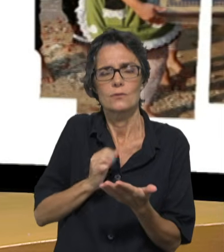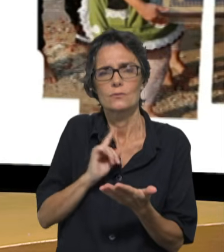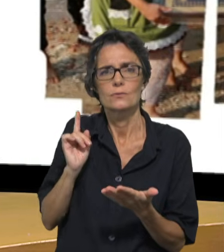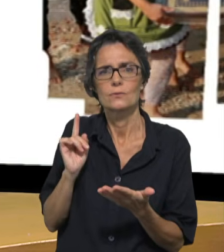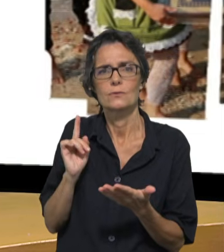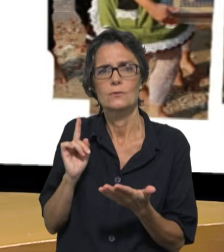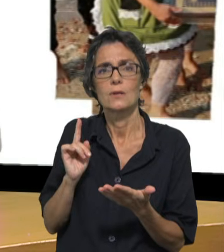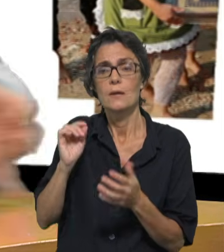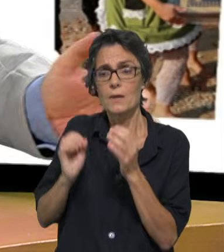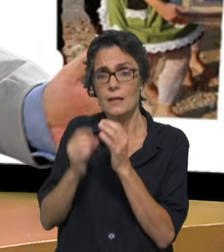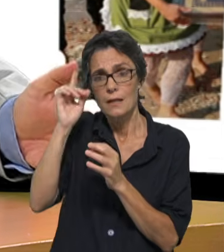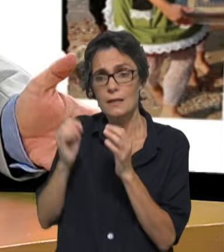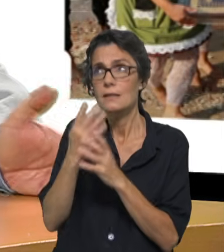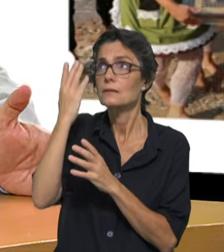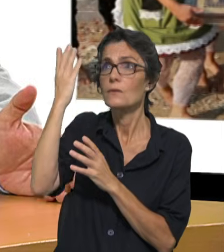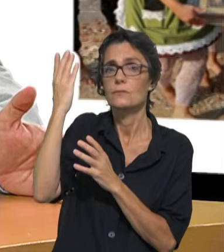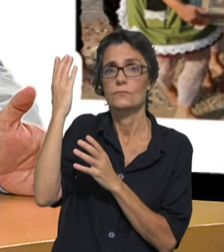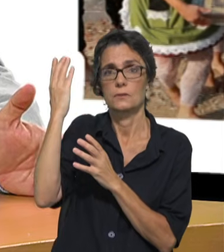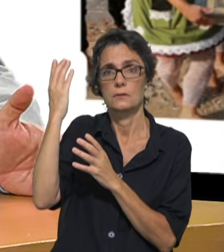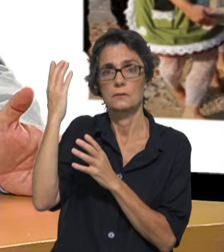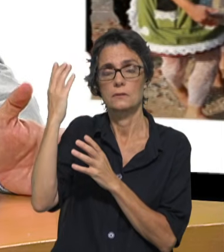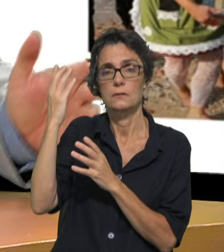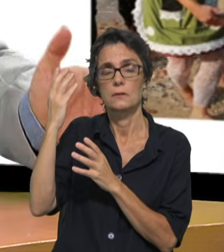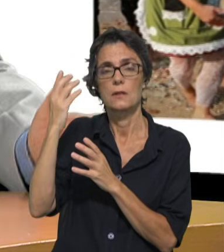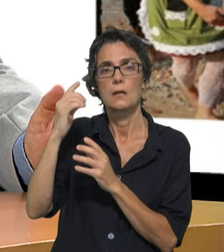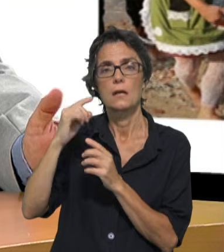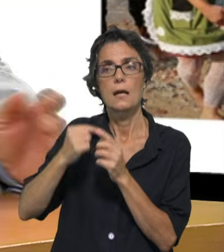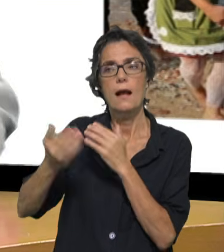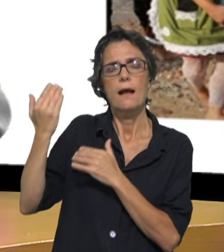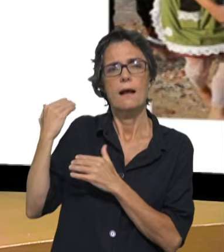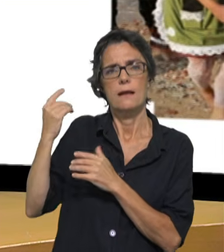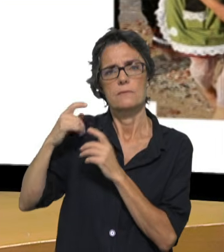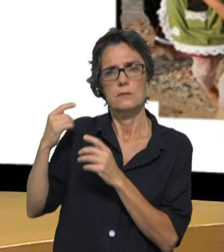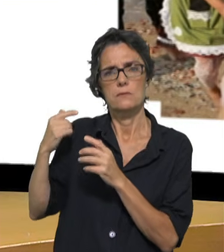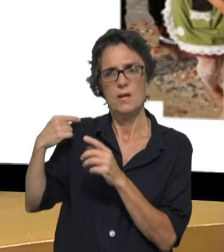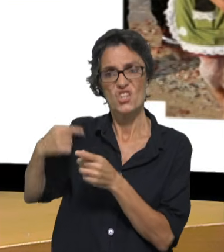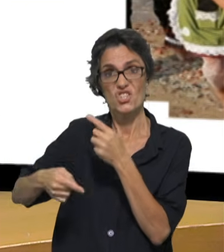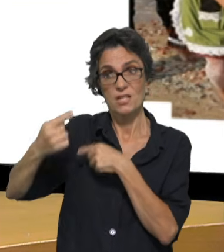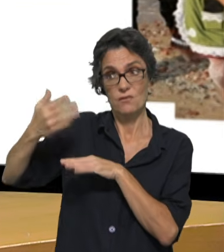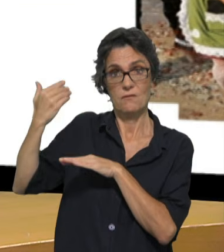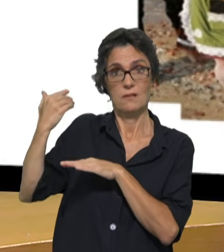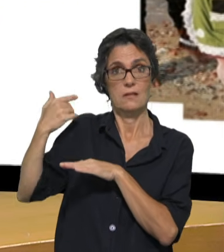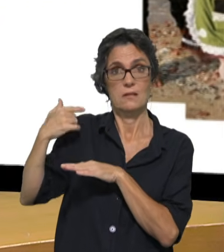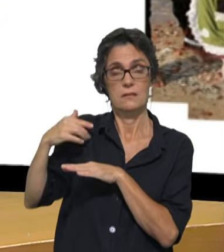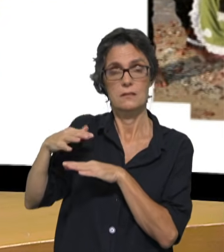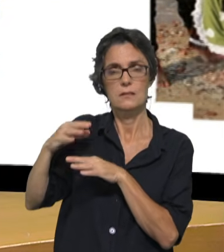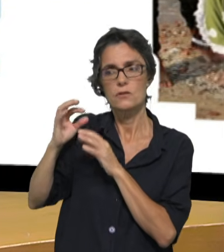obra da criação de Deus. Outros anteriores a nós não o fizeram. E a verdade é que desde